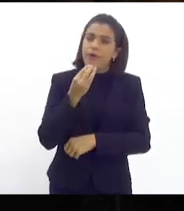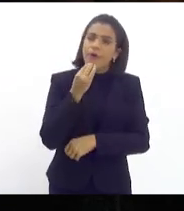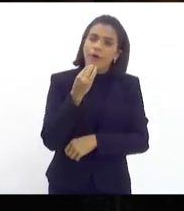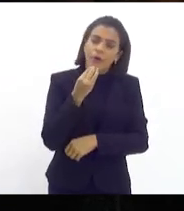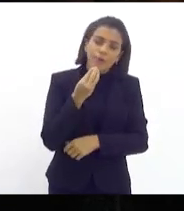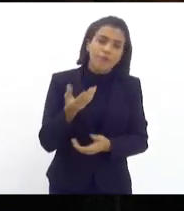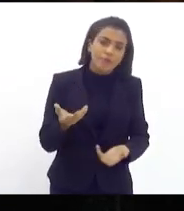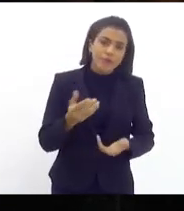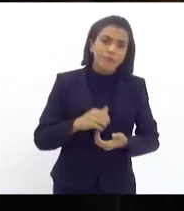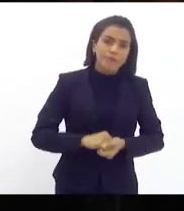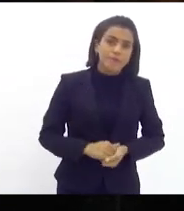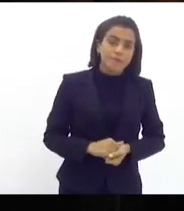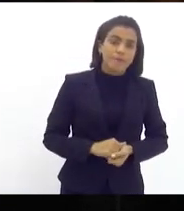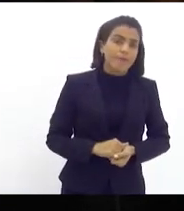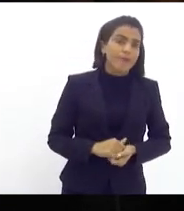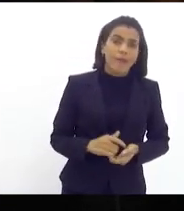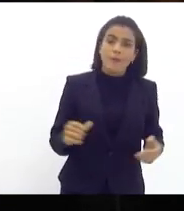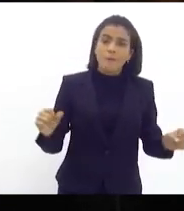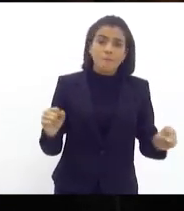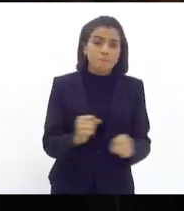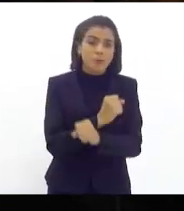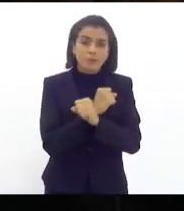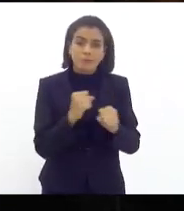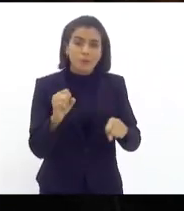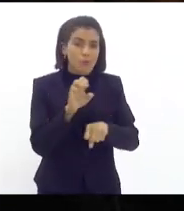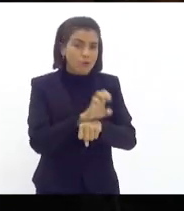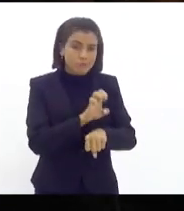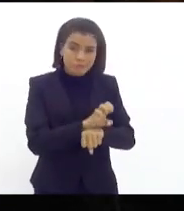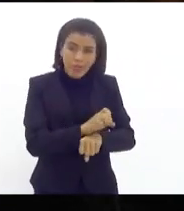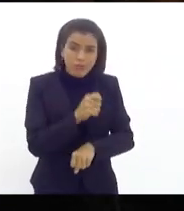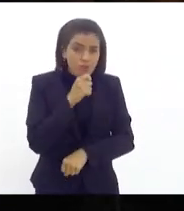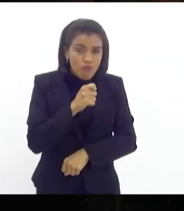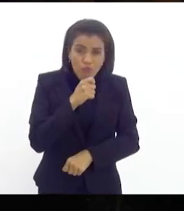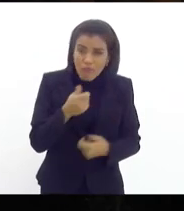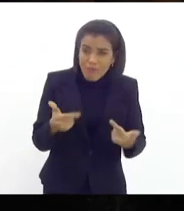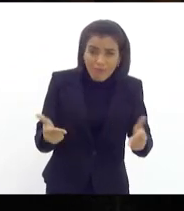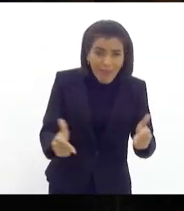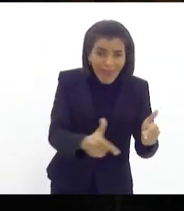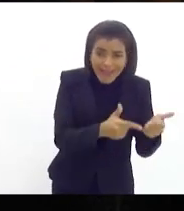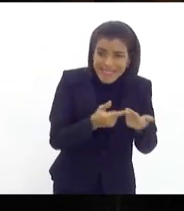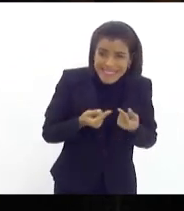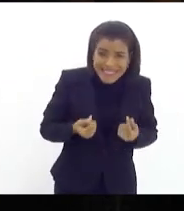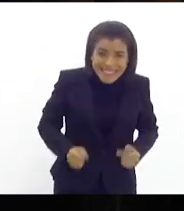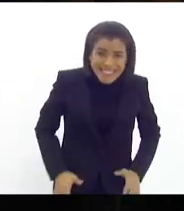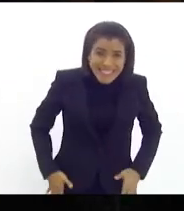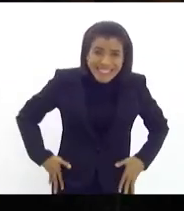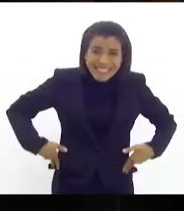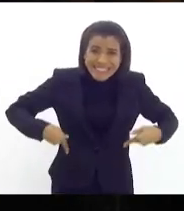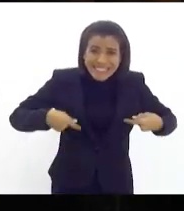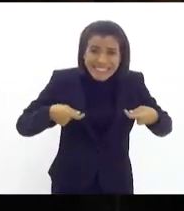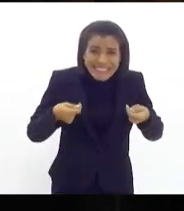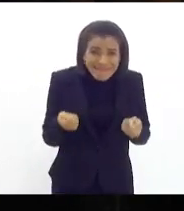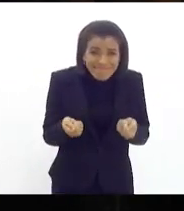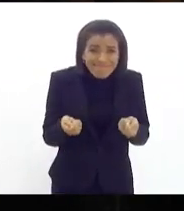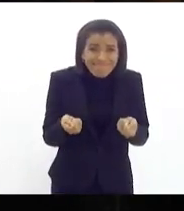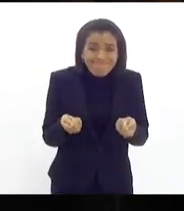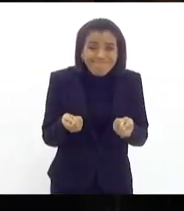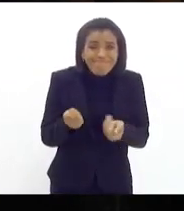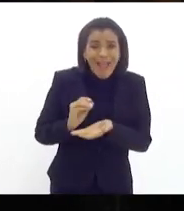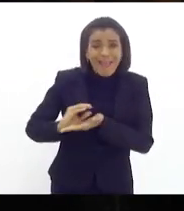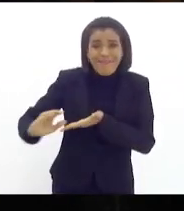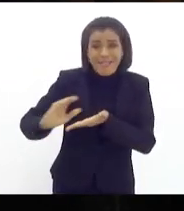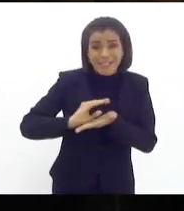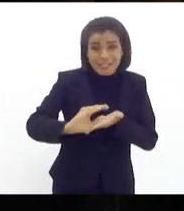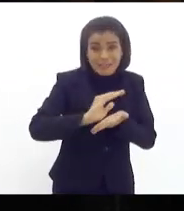isso inviabiliza o estado que não tem dinheiro para os investimentos